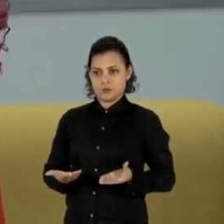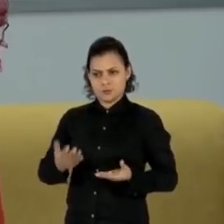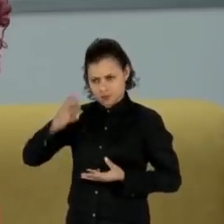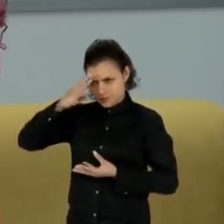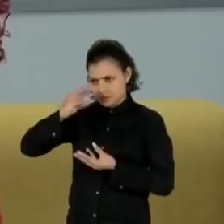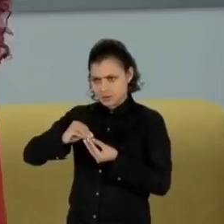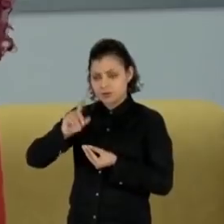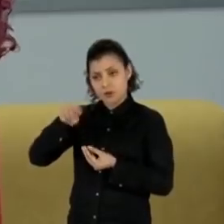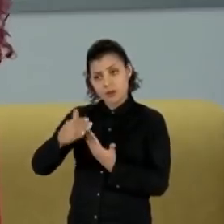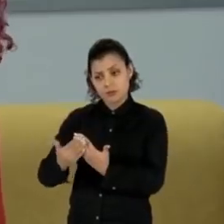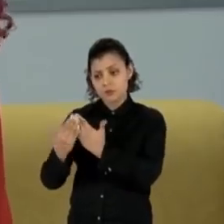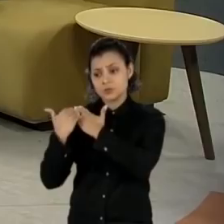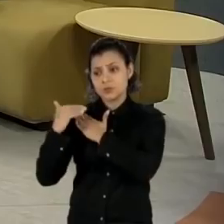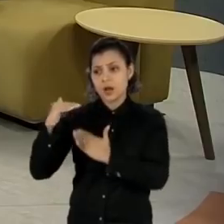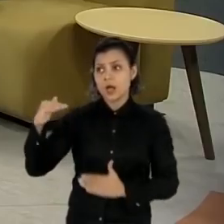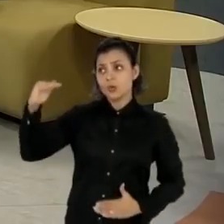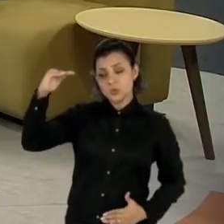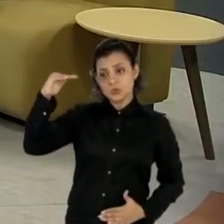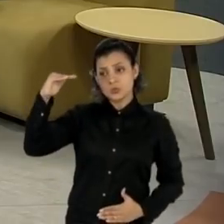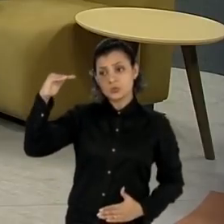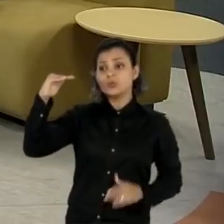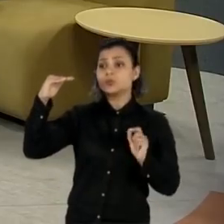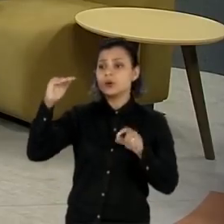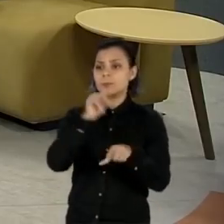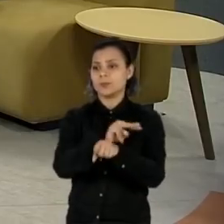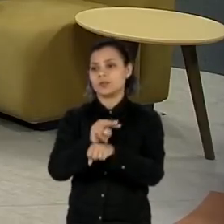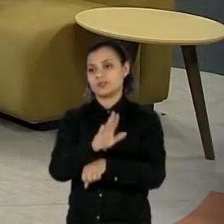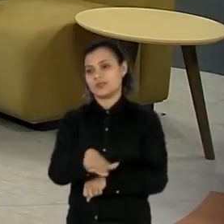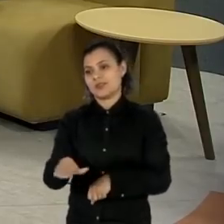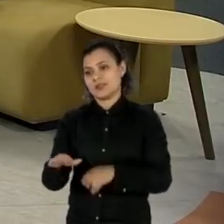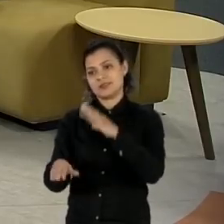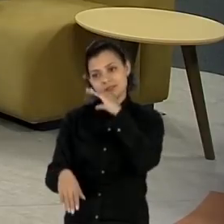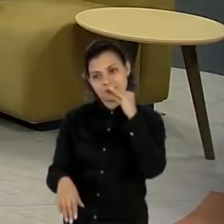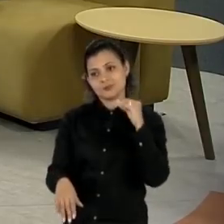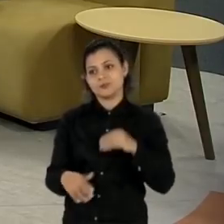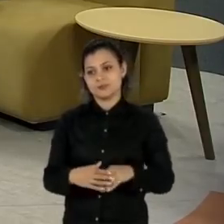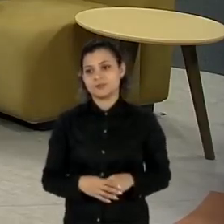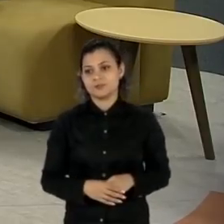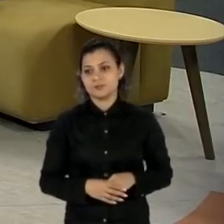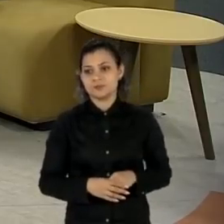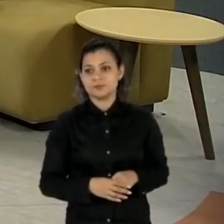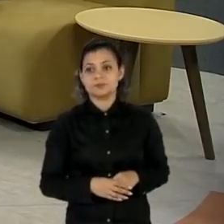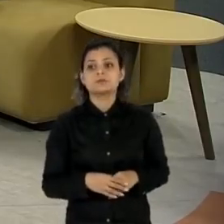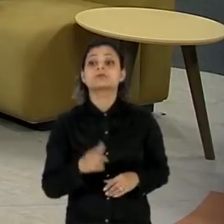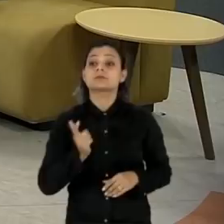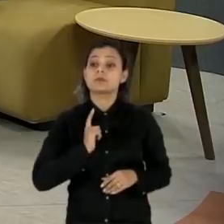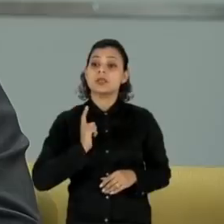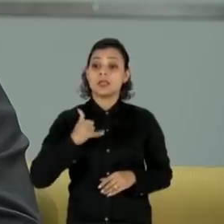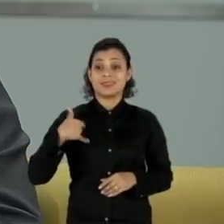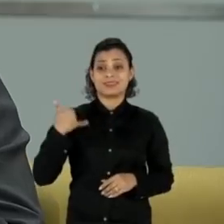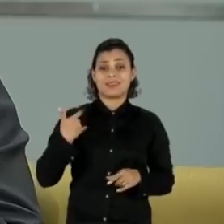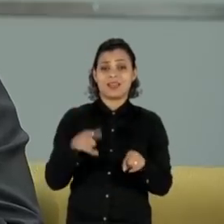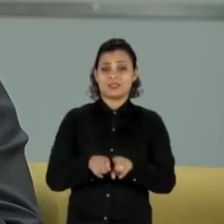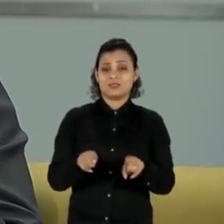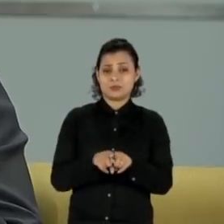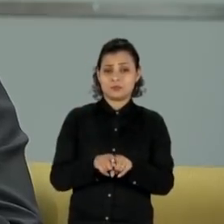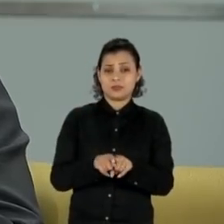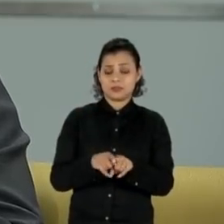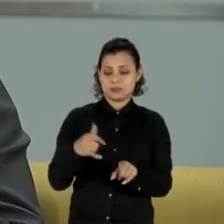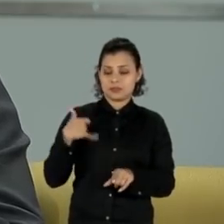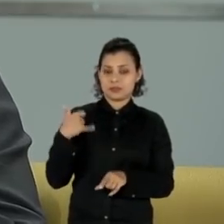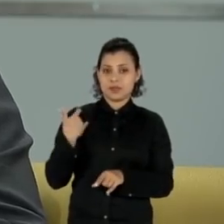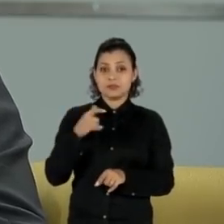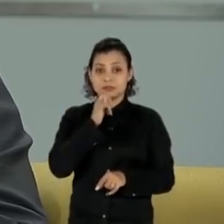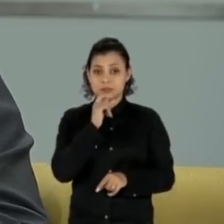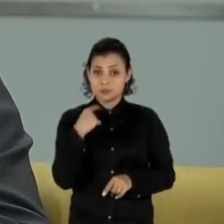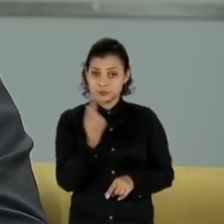entender que é papel de todos os adultos todas as adultas proteger crianças e adolescentes uma questão de idade né que dizer nós que